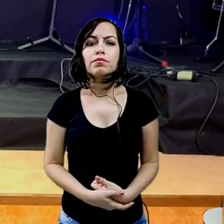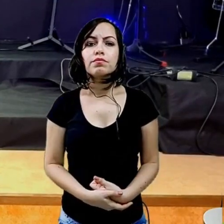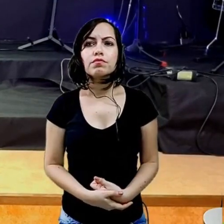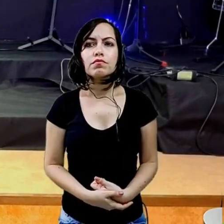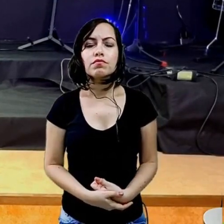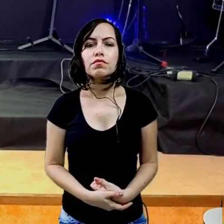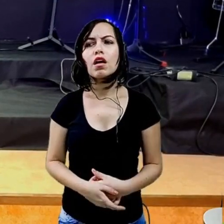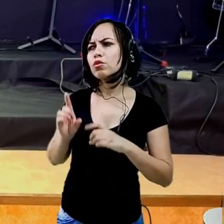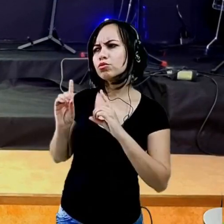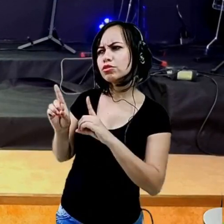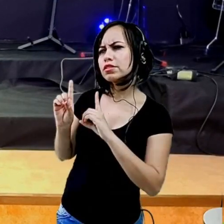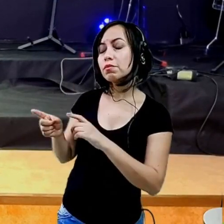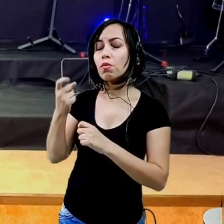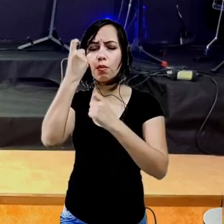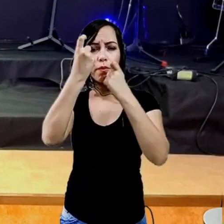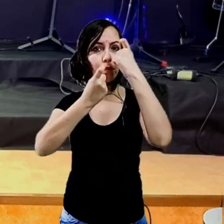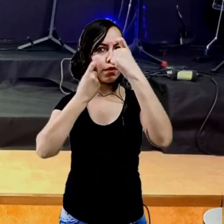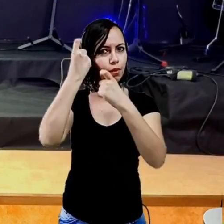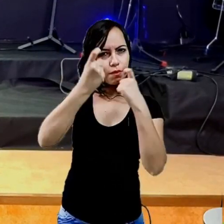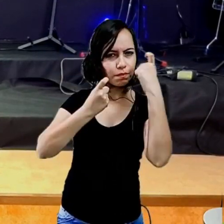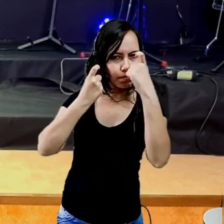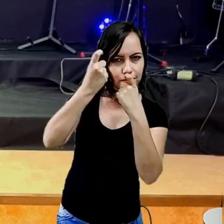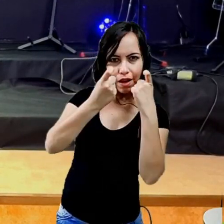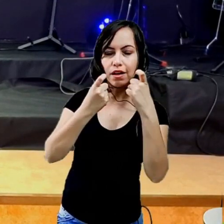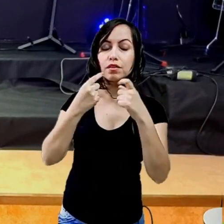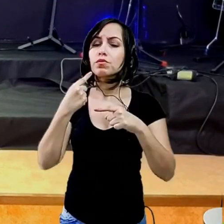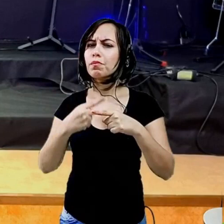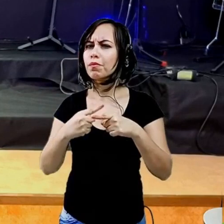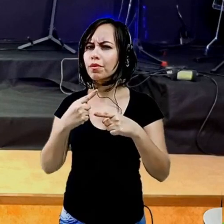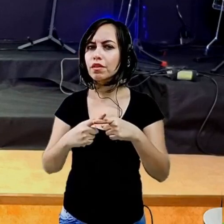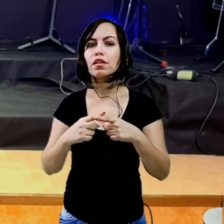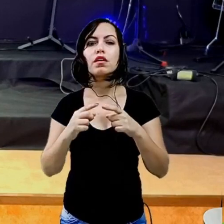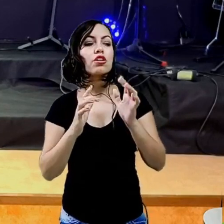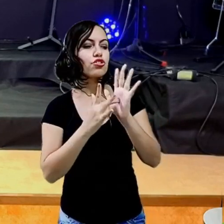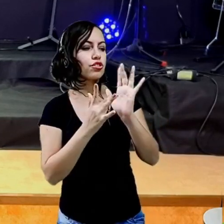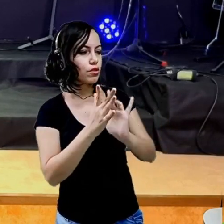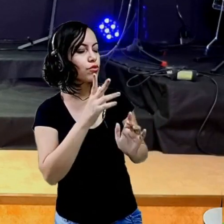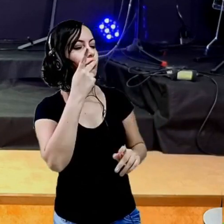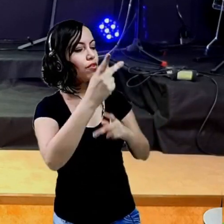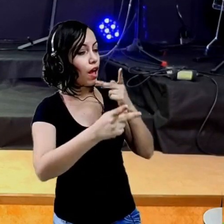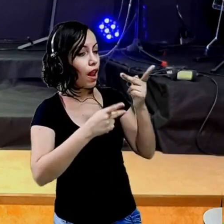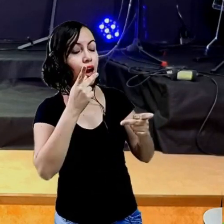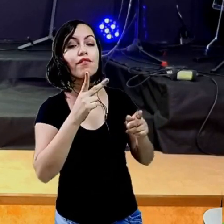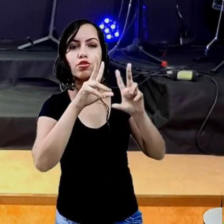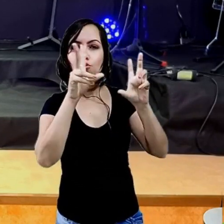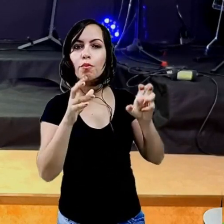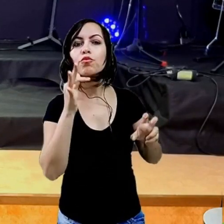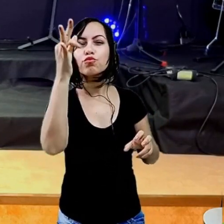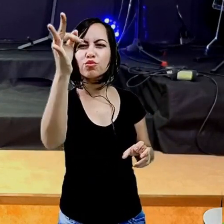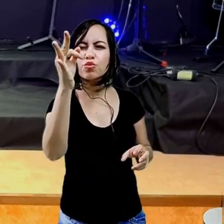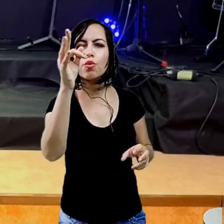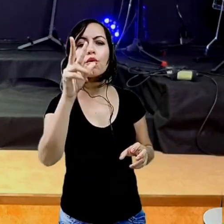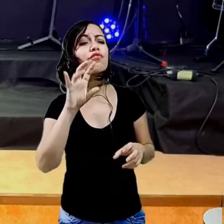os deixou muito preocupados. Então, quando Jesus falava para os discípulos o que ia acontecer com ele,